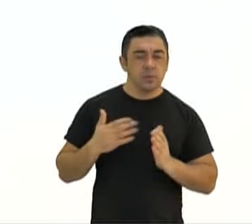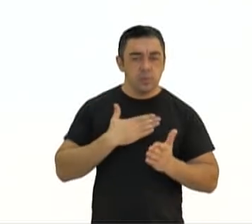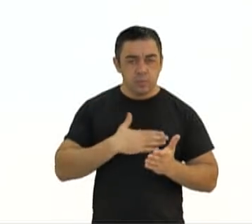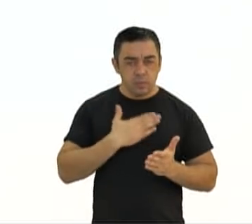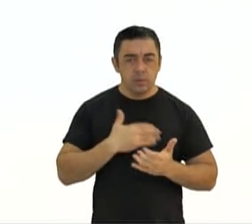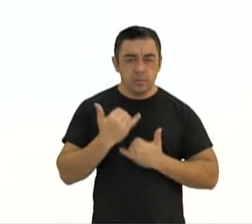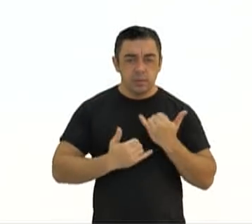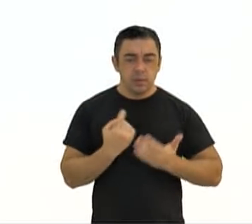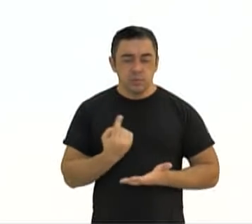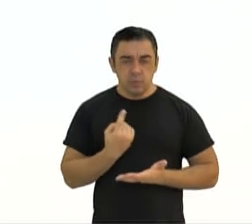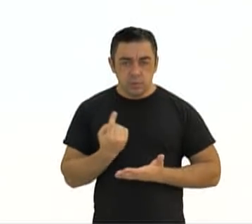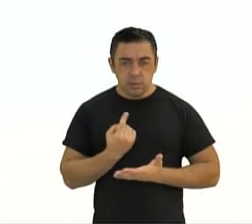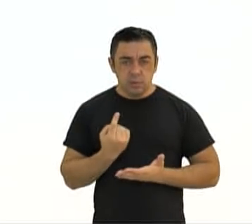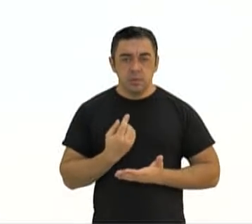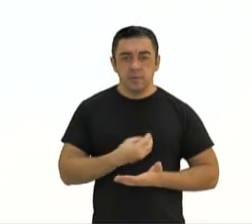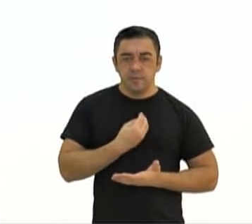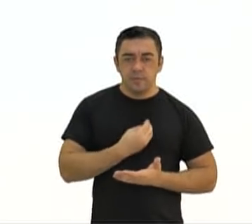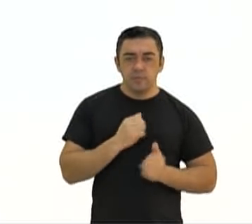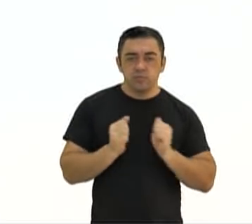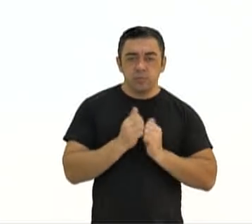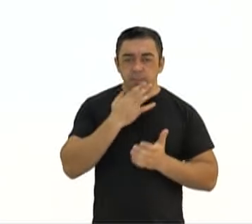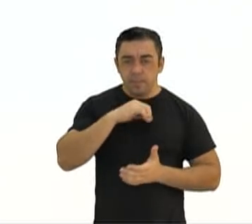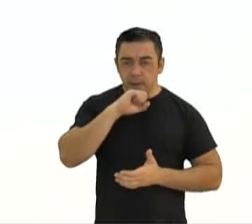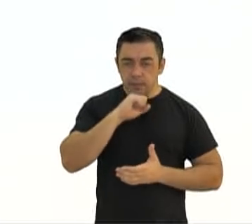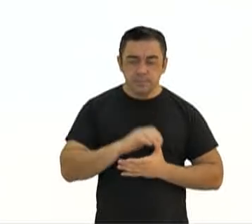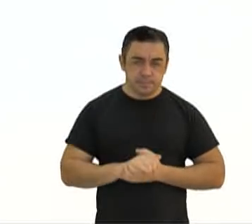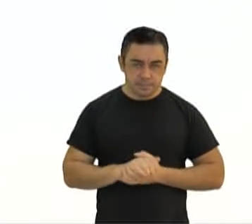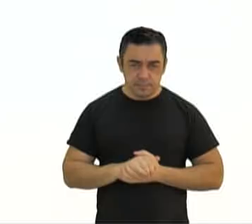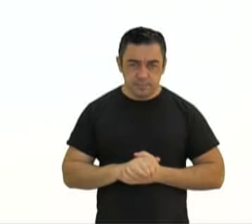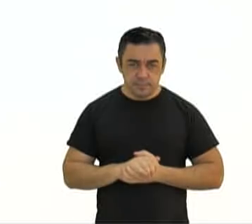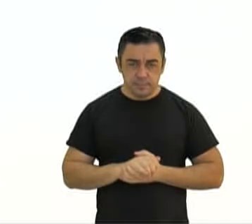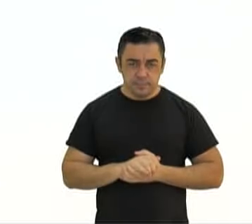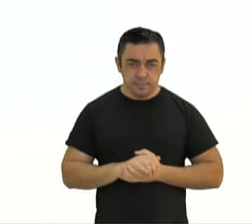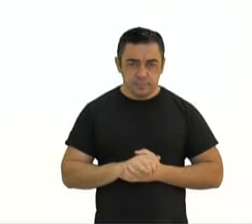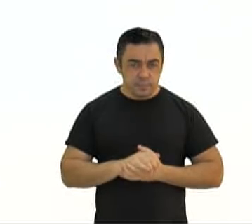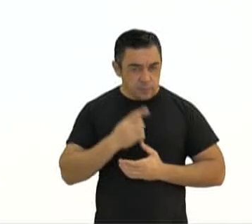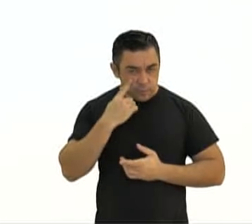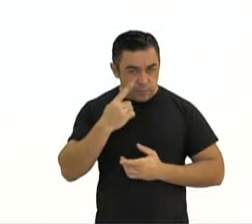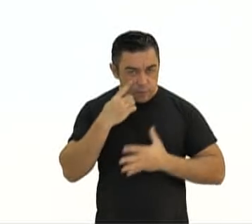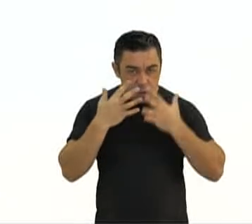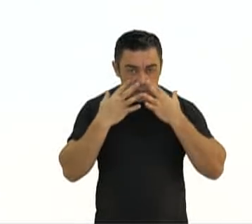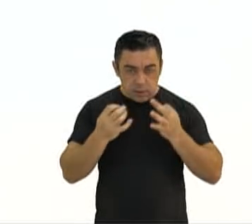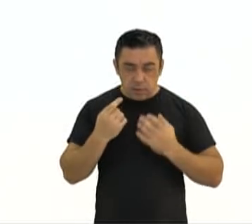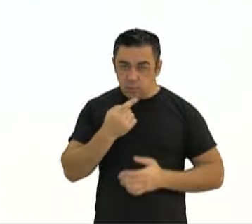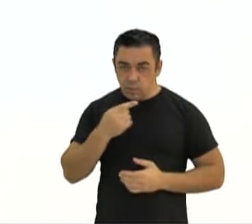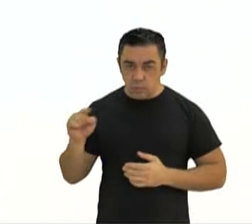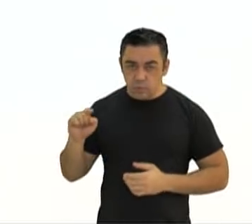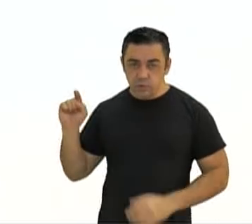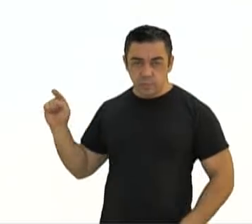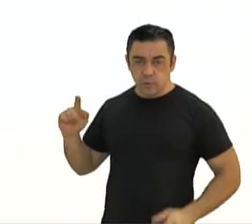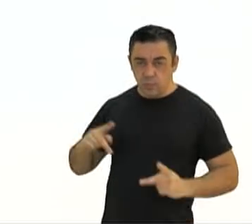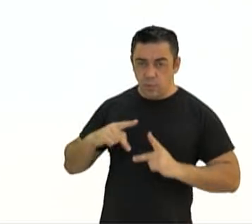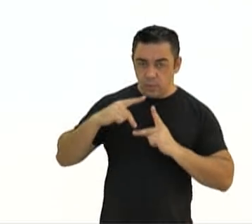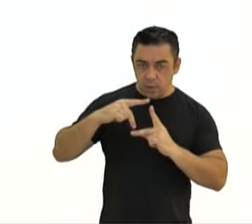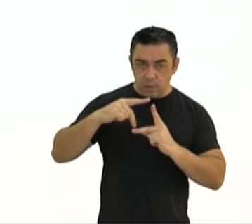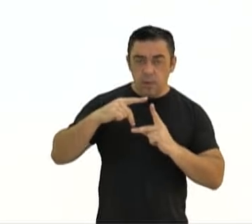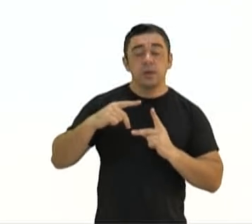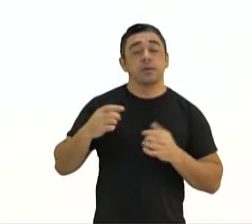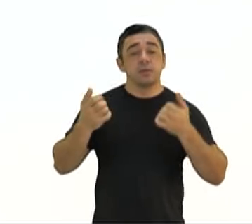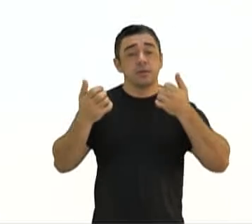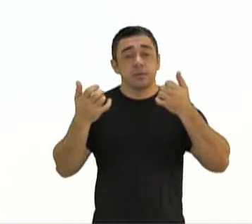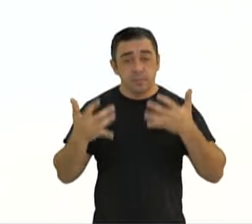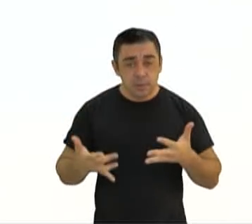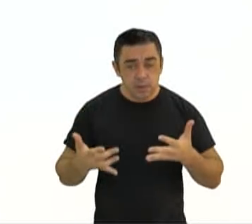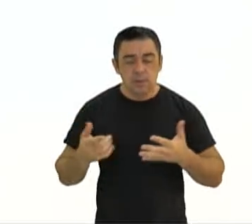gosta de brincar sozinho, vive com os pais. Preste bastante atenção nesse último quadrinho, da última tirinha que